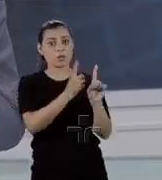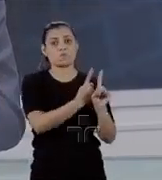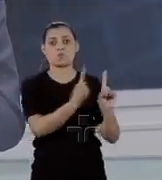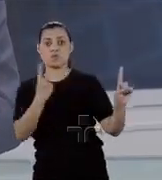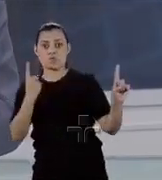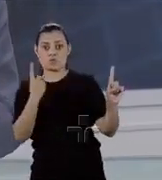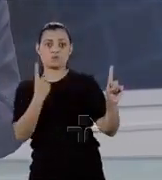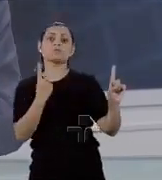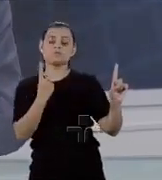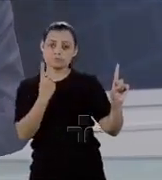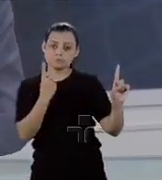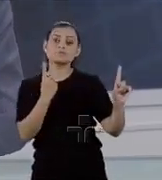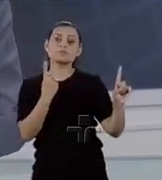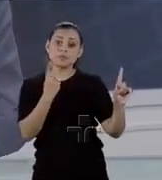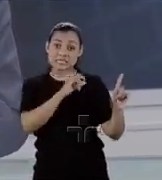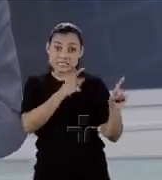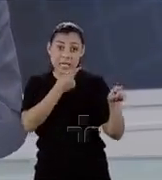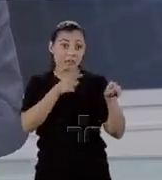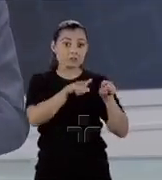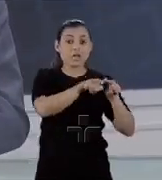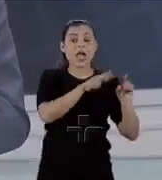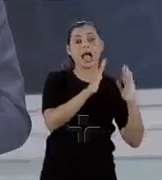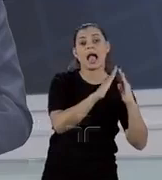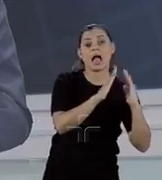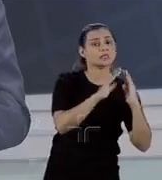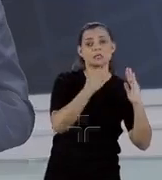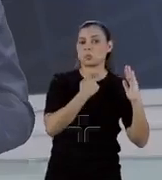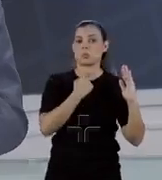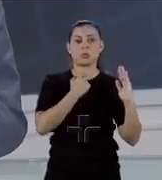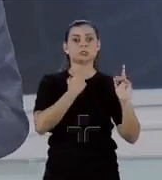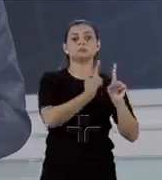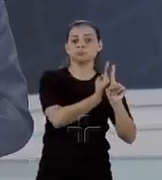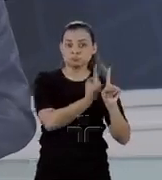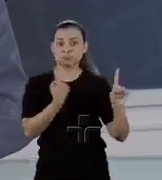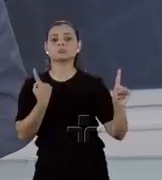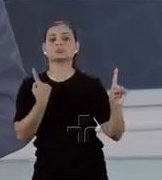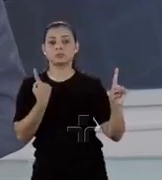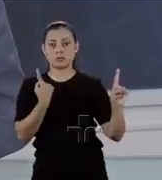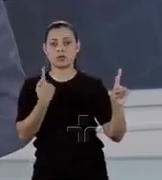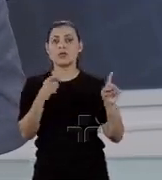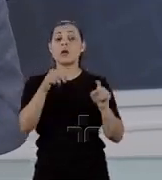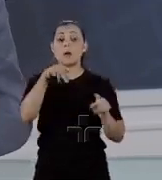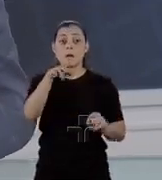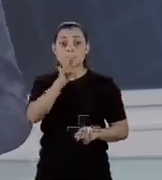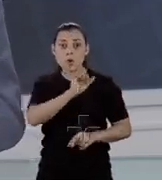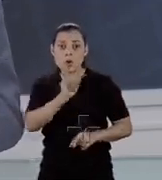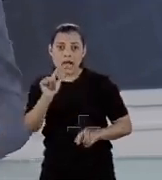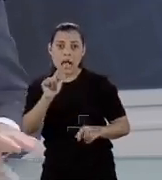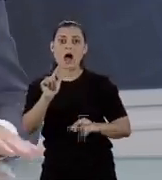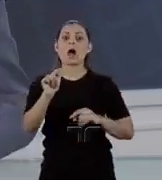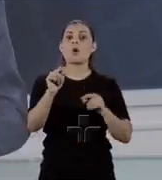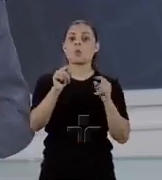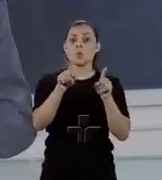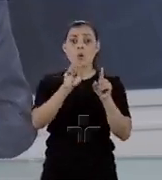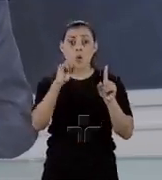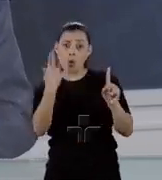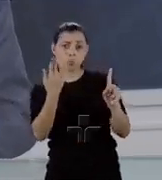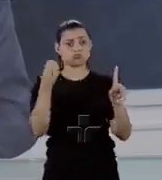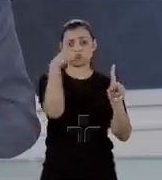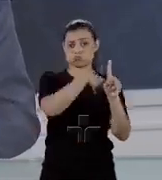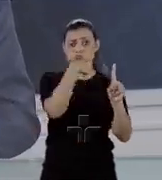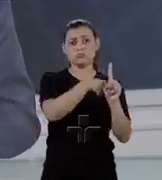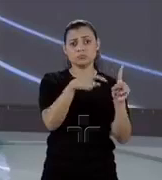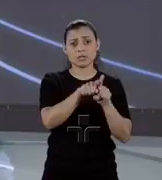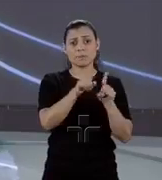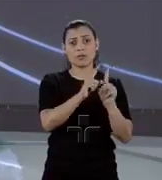vida em comum. De viver juntos. Porque há um tal grau de agressões ou morais ou físicas que reclamam a separação mesmo de corpos. Dá